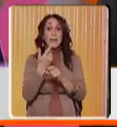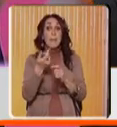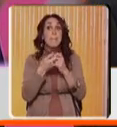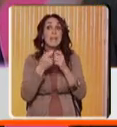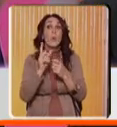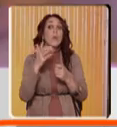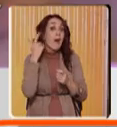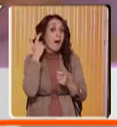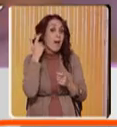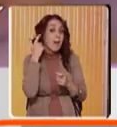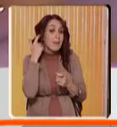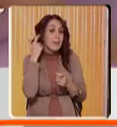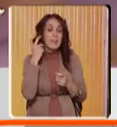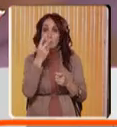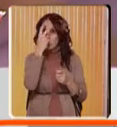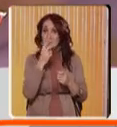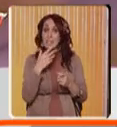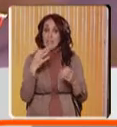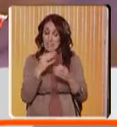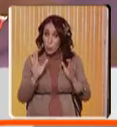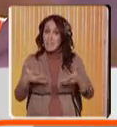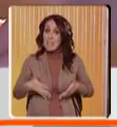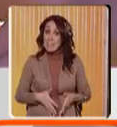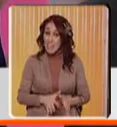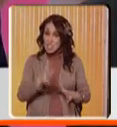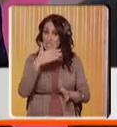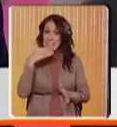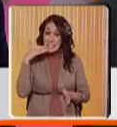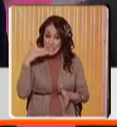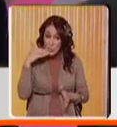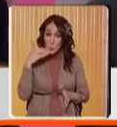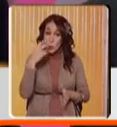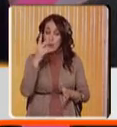é a audição. Uhum. Então, os cegos realmente de nascença, ou que ficaram cegos muito cedo,